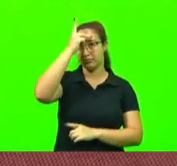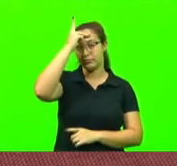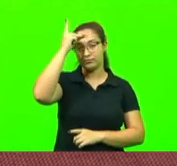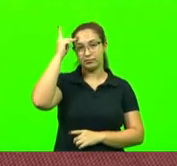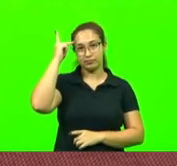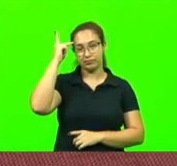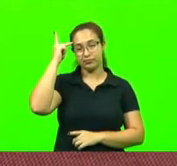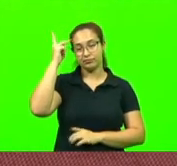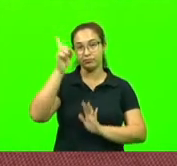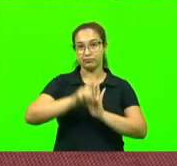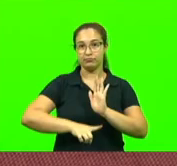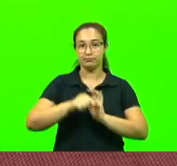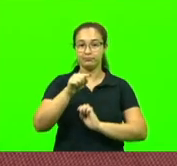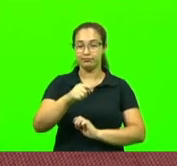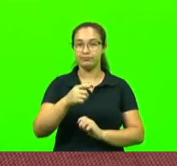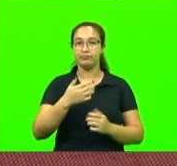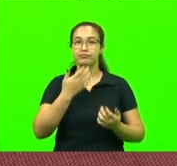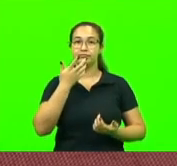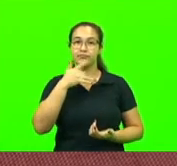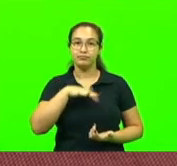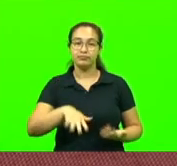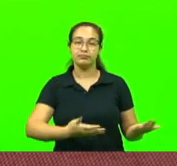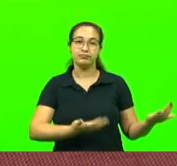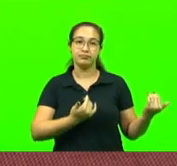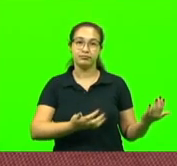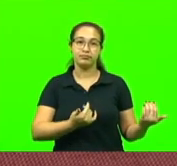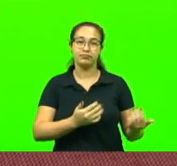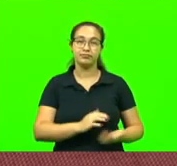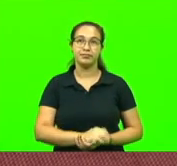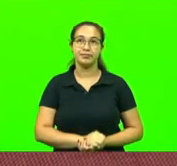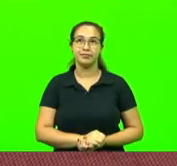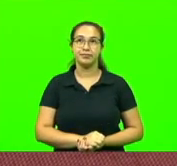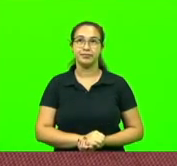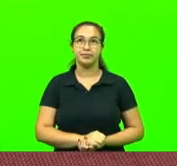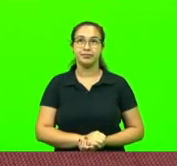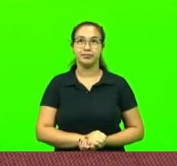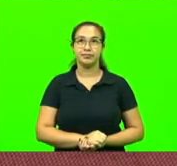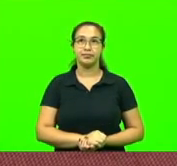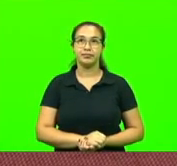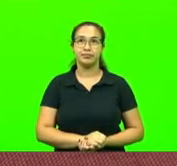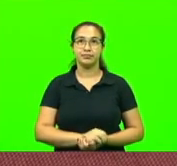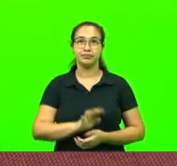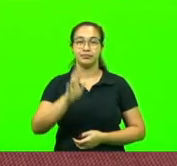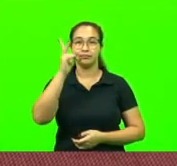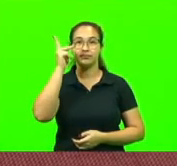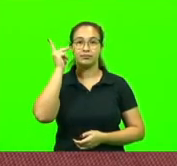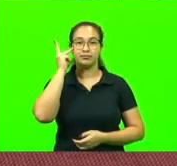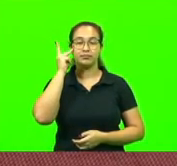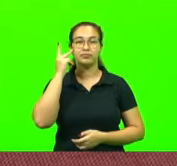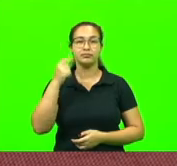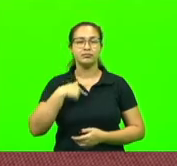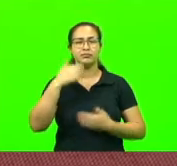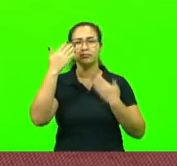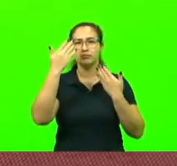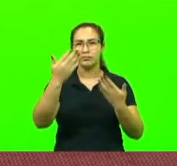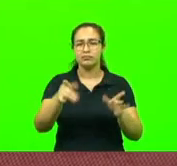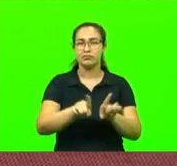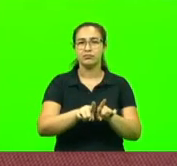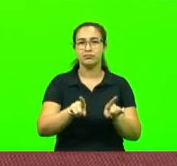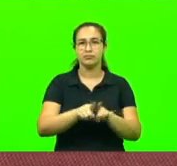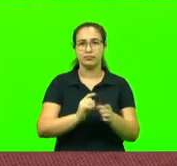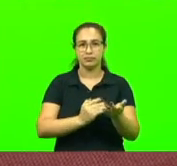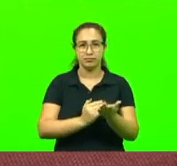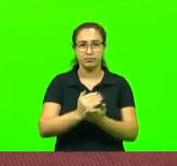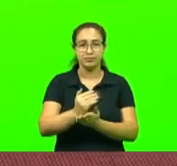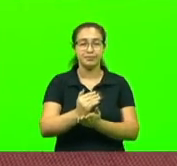Adolescente. Em discussão. Senhor presidente, de igual forma, a minha gratidão se estabelece aqui,